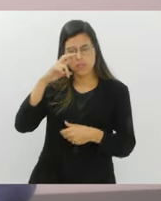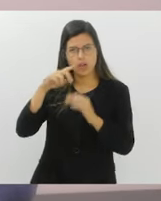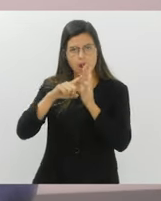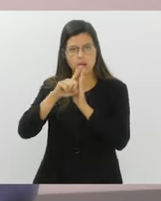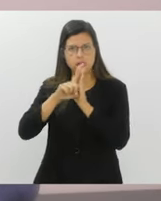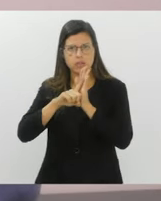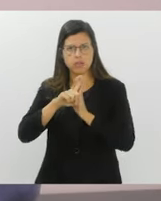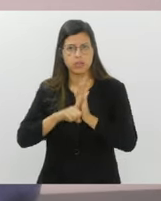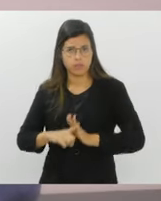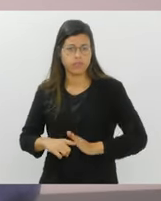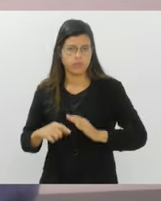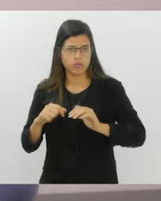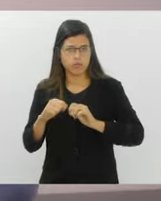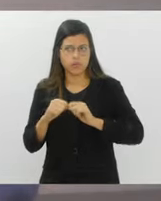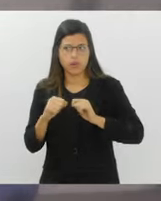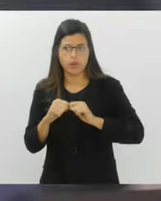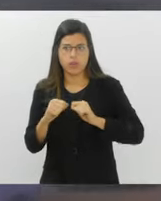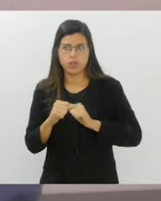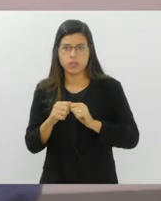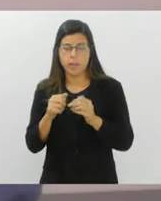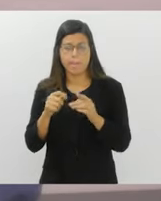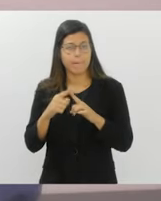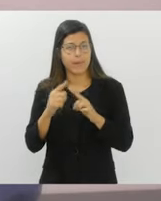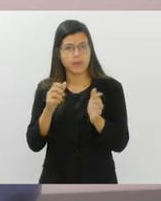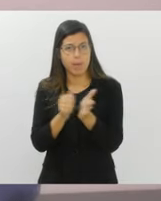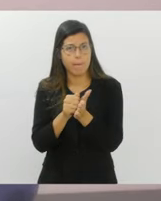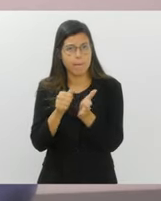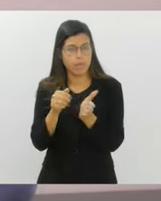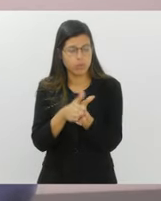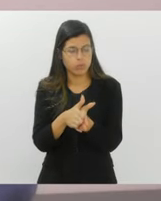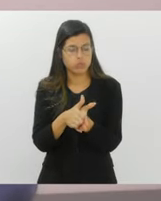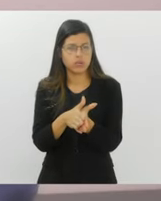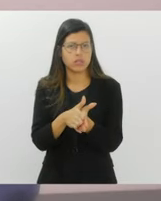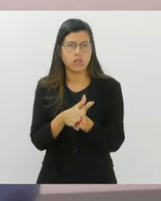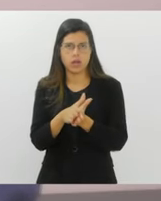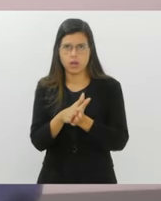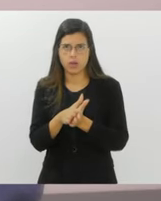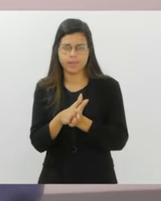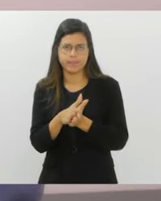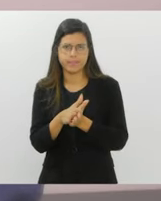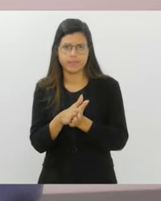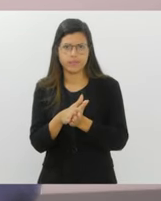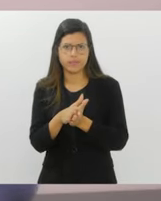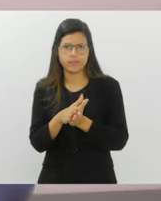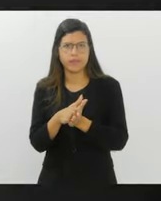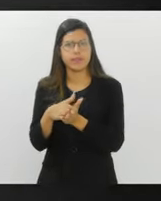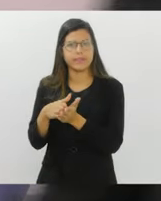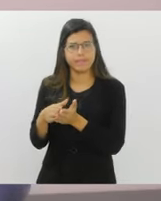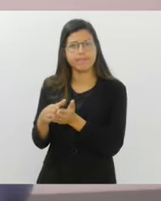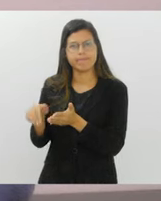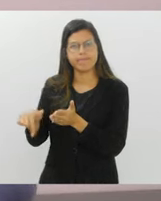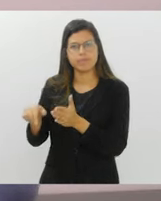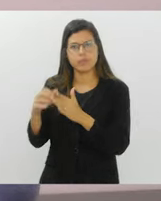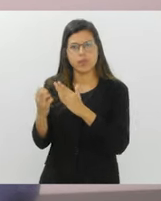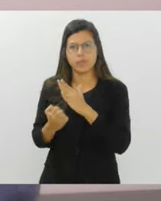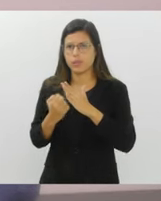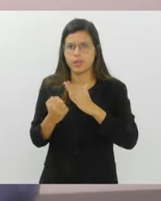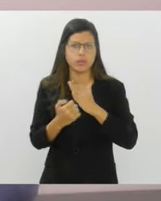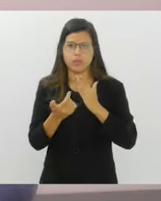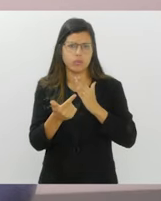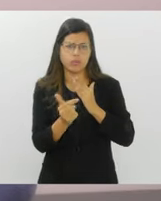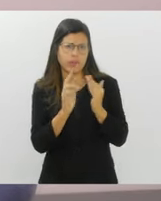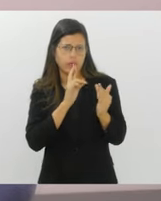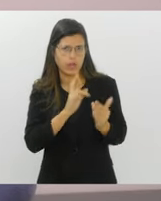não as multas apenas não... que foram impostas à Supervia, não surtiram